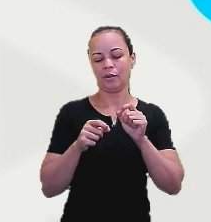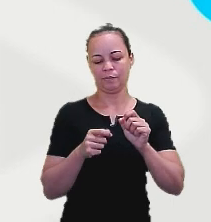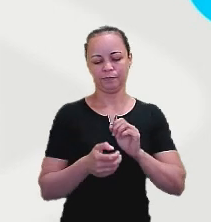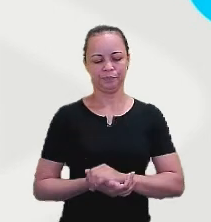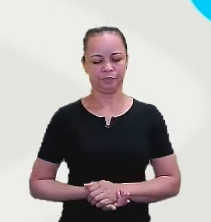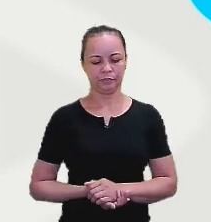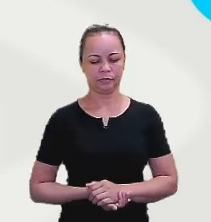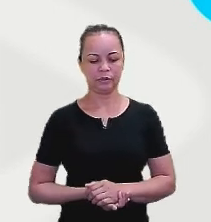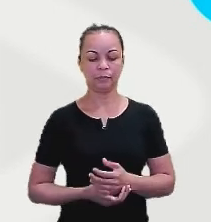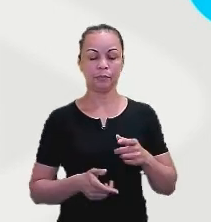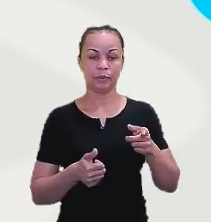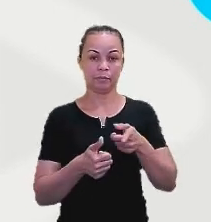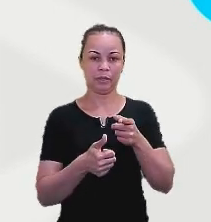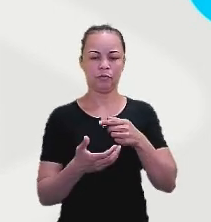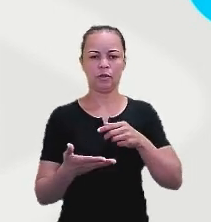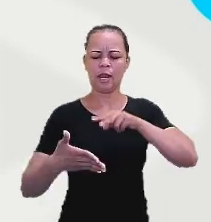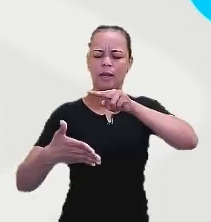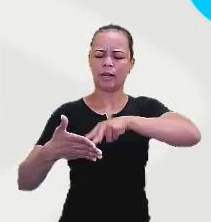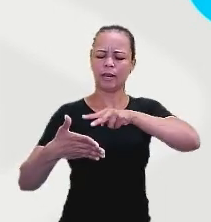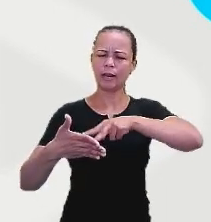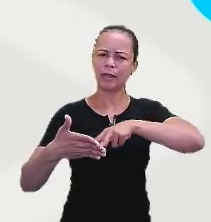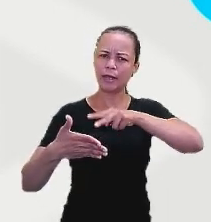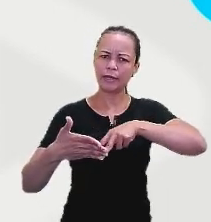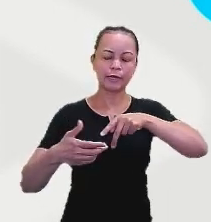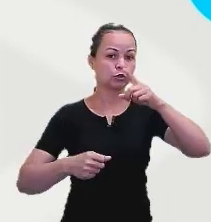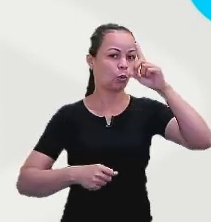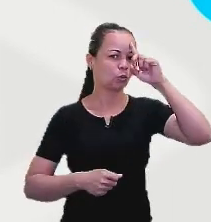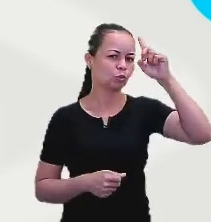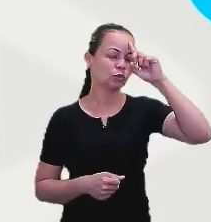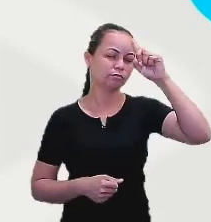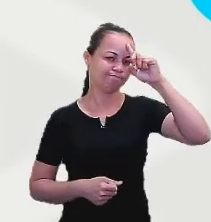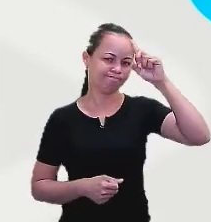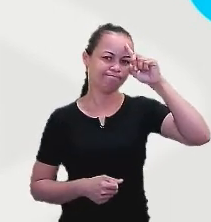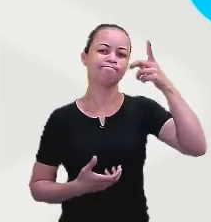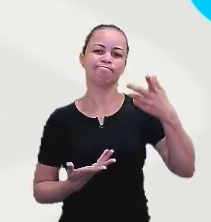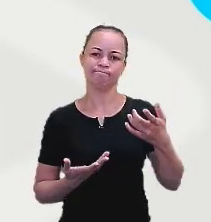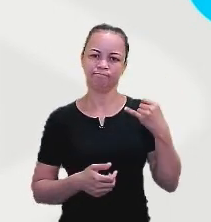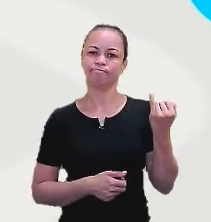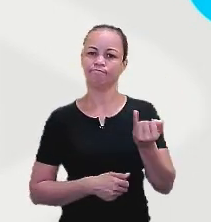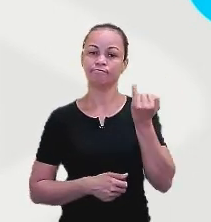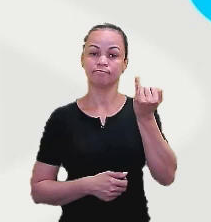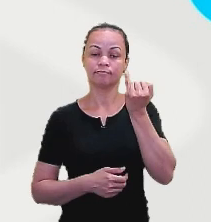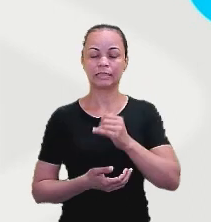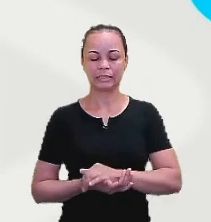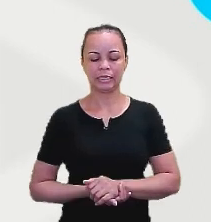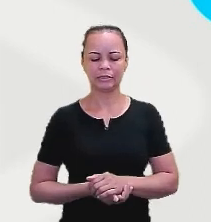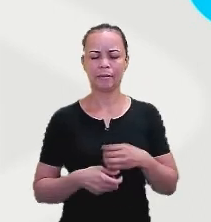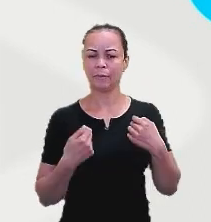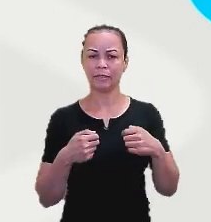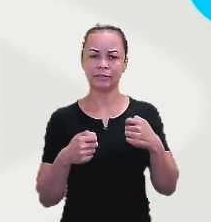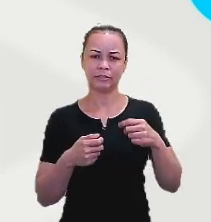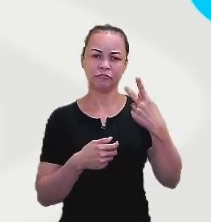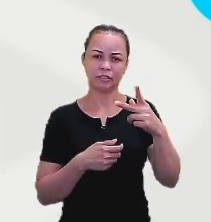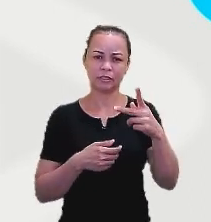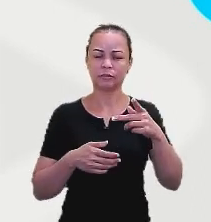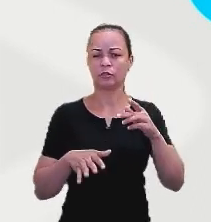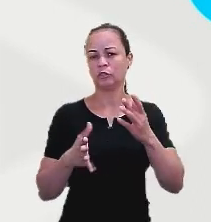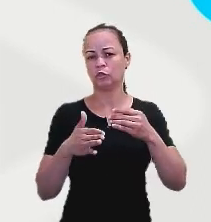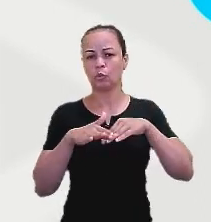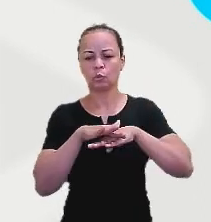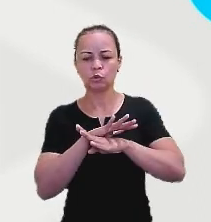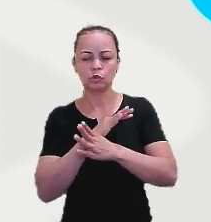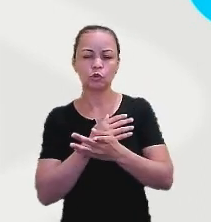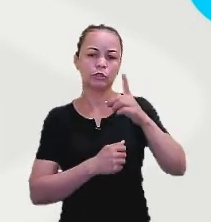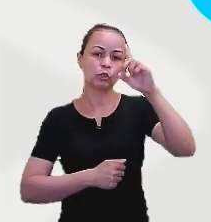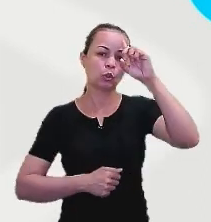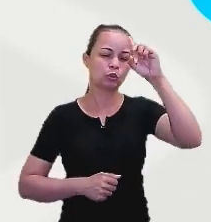Primeiro, leia muito todos os dias. Então, tem que fazer parte aí da sua rotina você